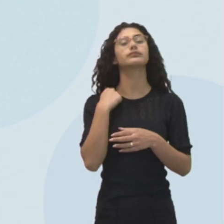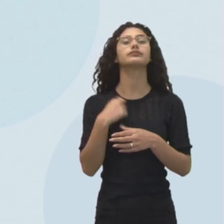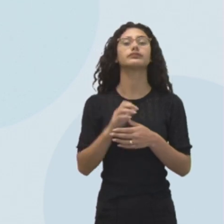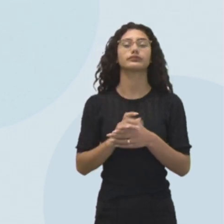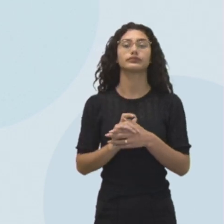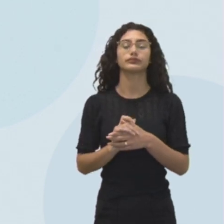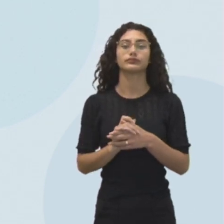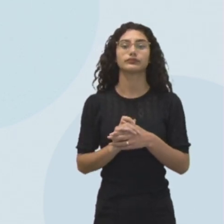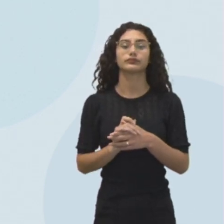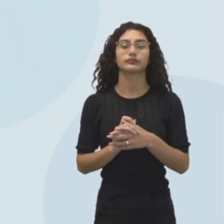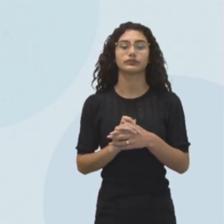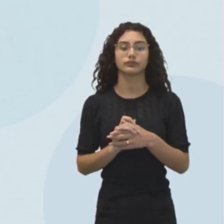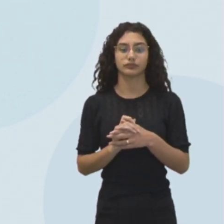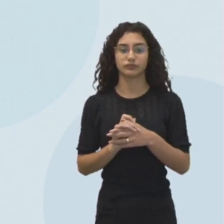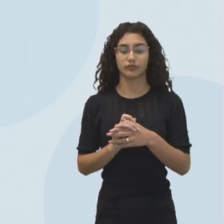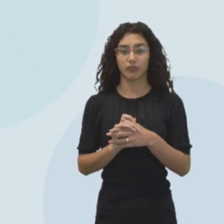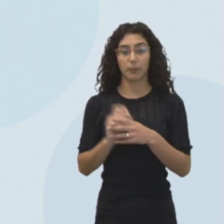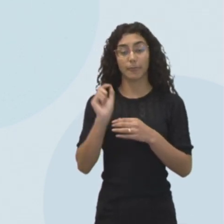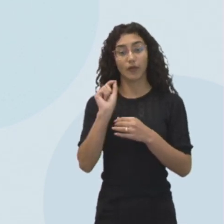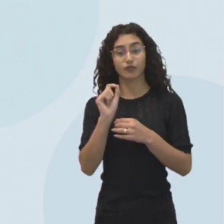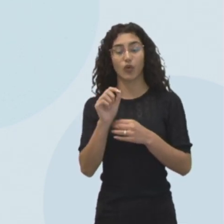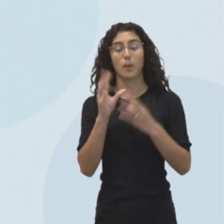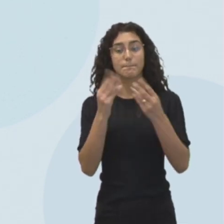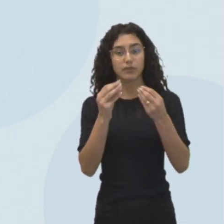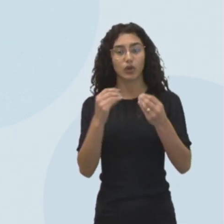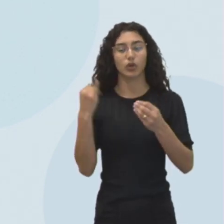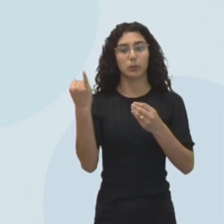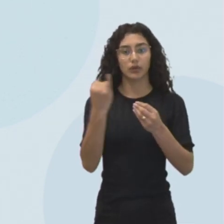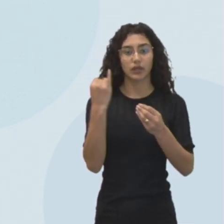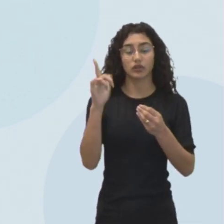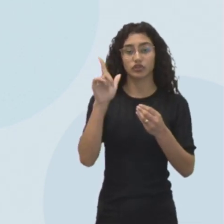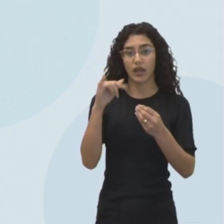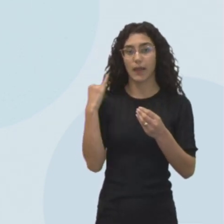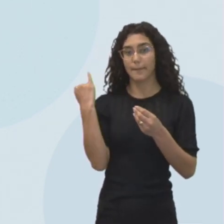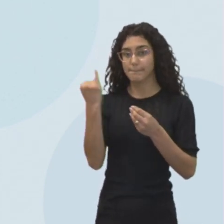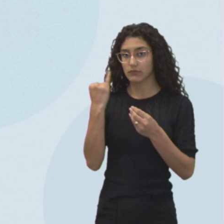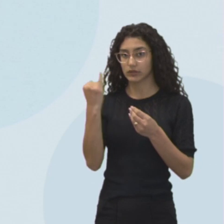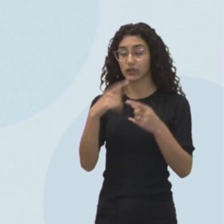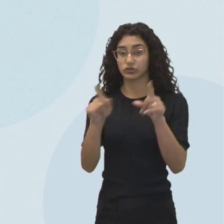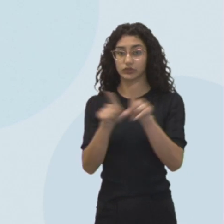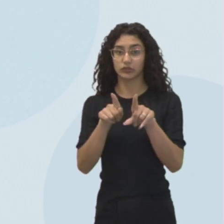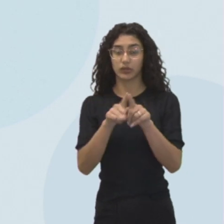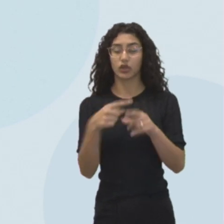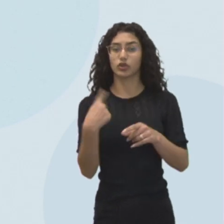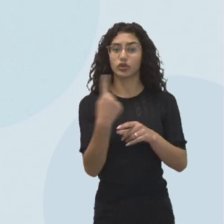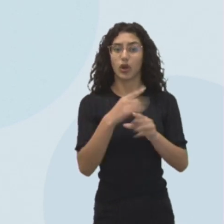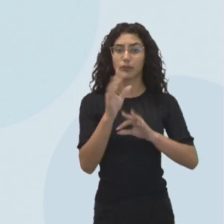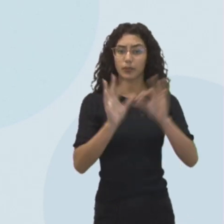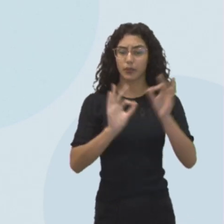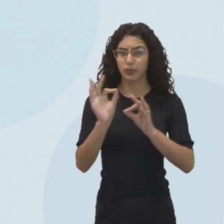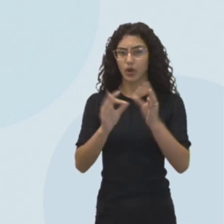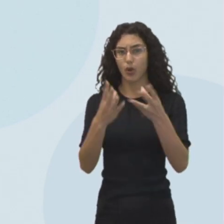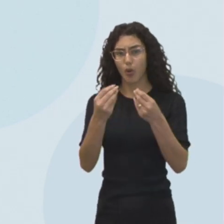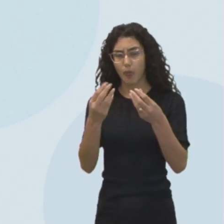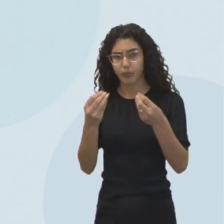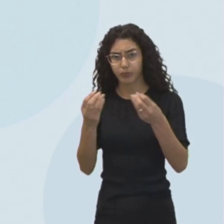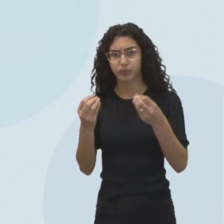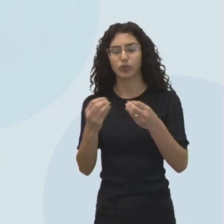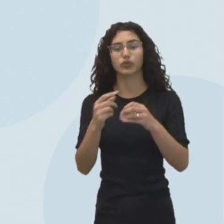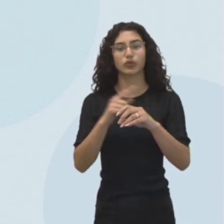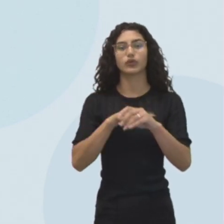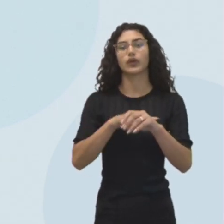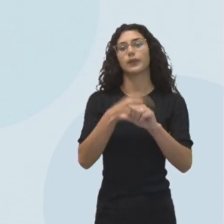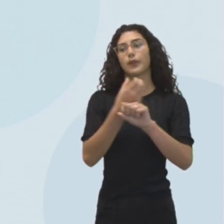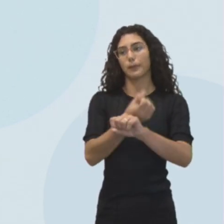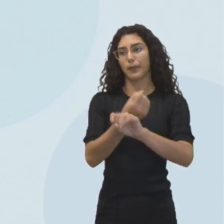categoria que foi importante, é importante. Nós produzimos muitos nesse período remoto,